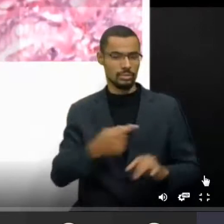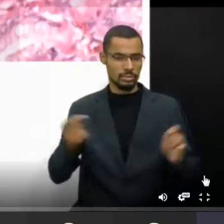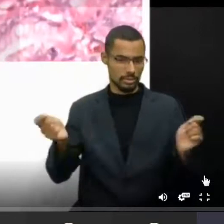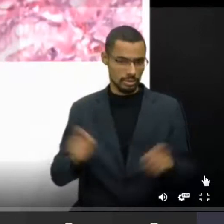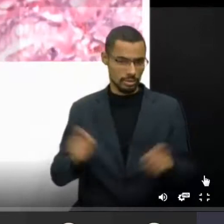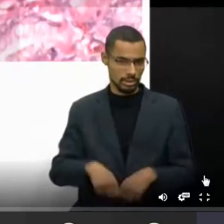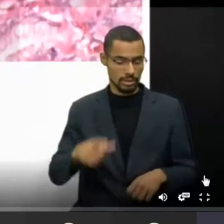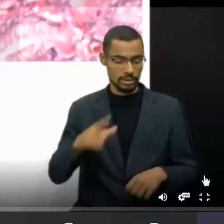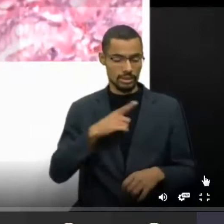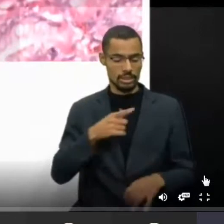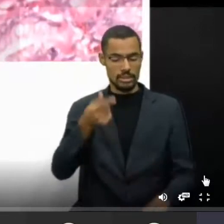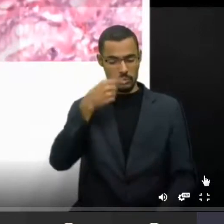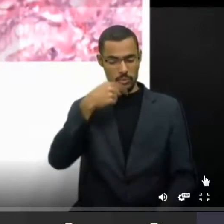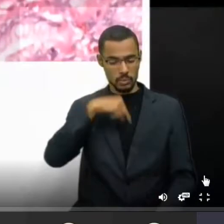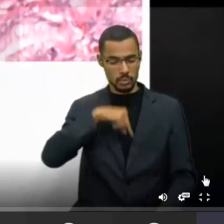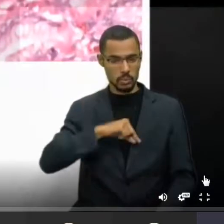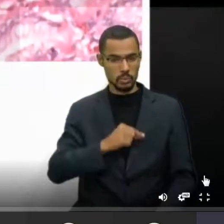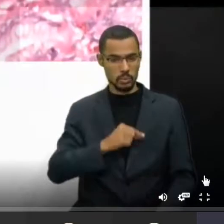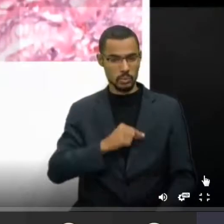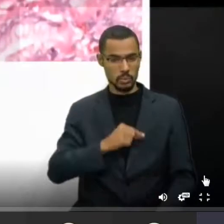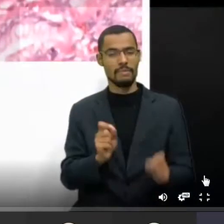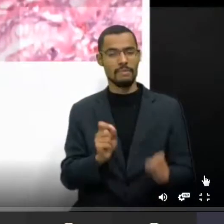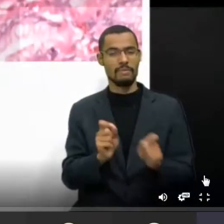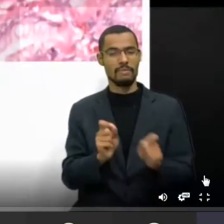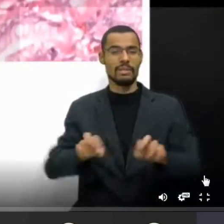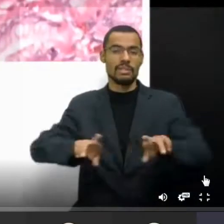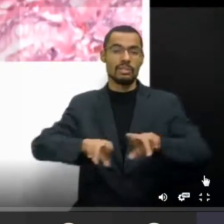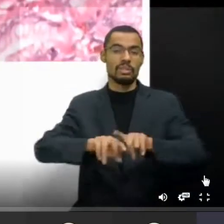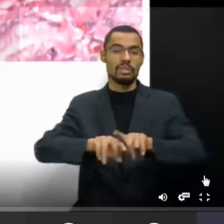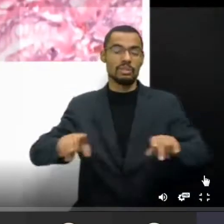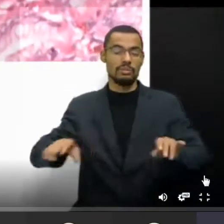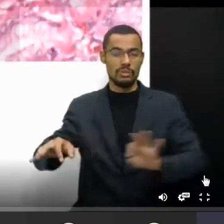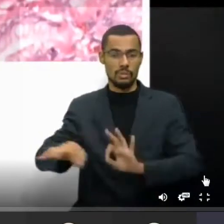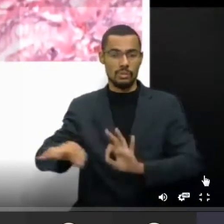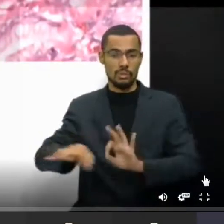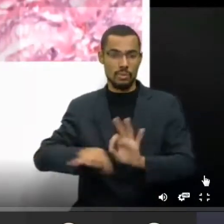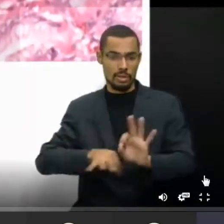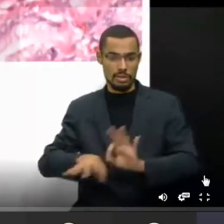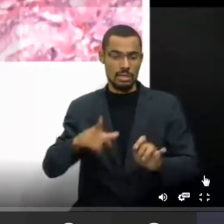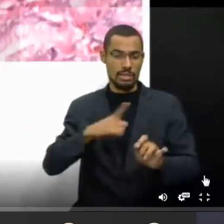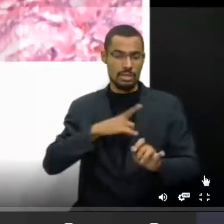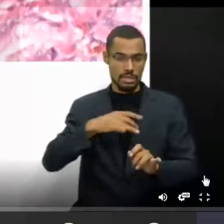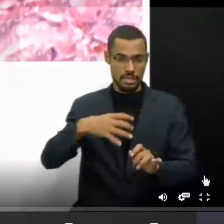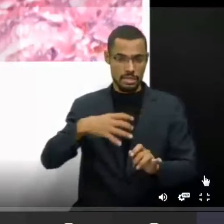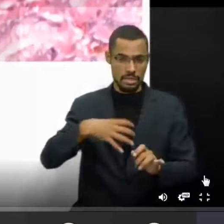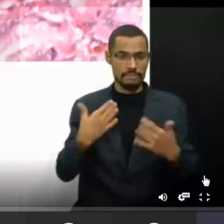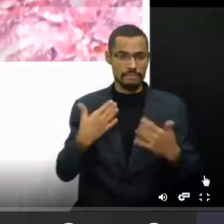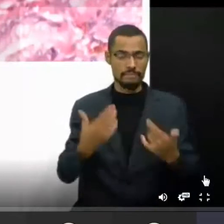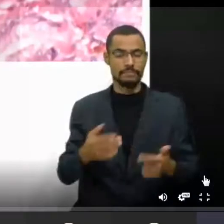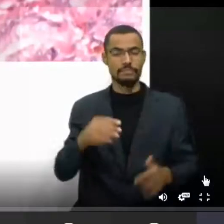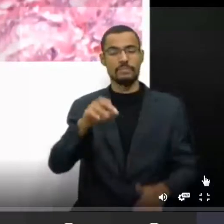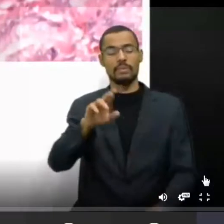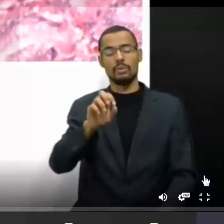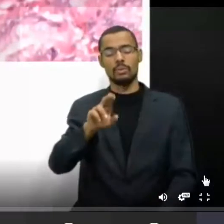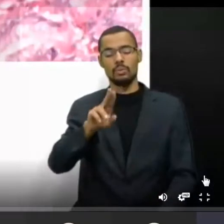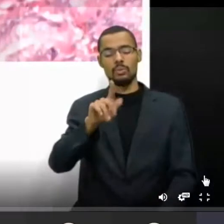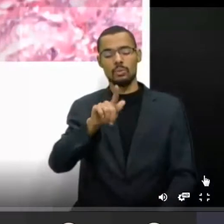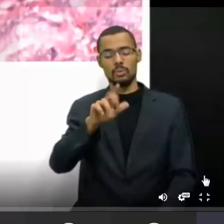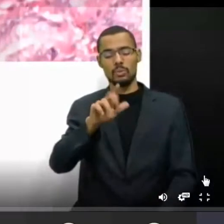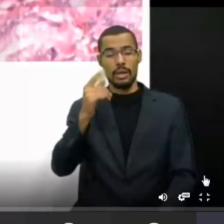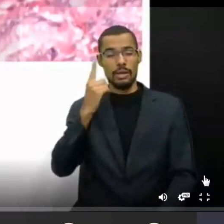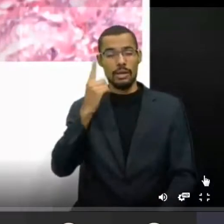o estômago ele é formado, então, por diferentes rugosidades, e nessas rugosidades, então